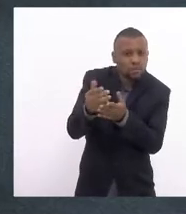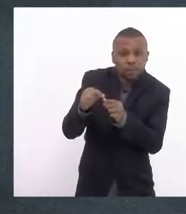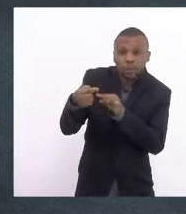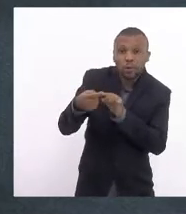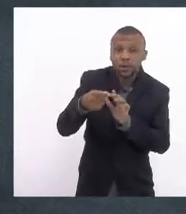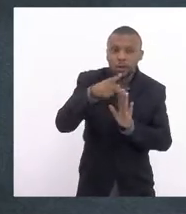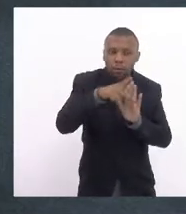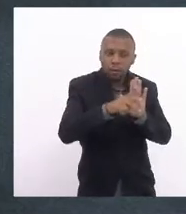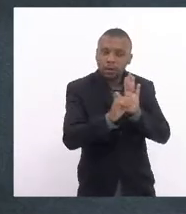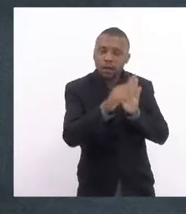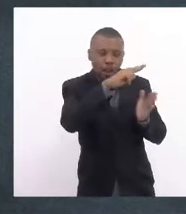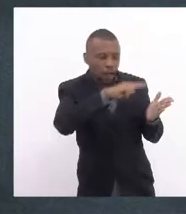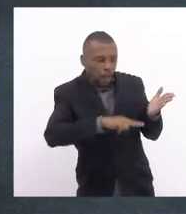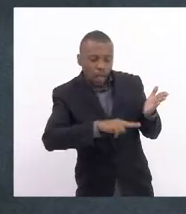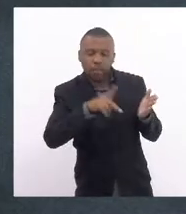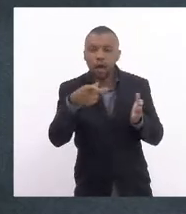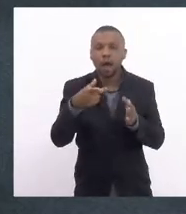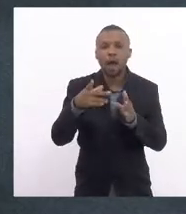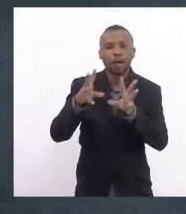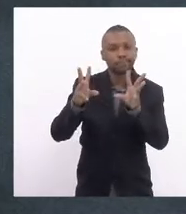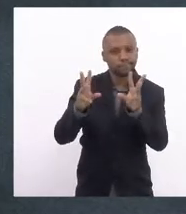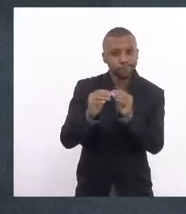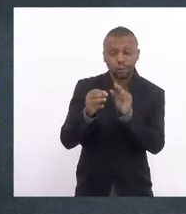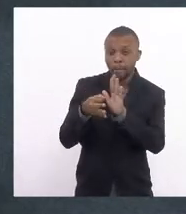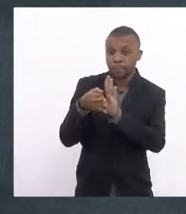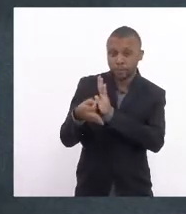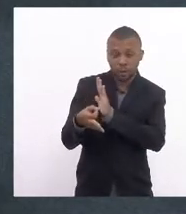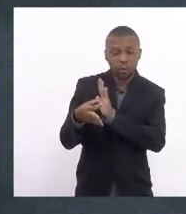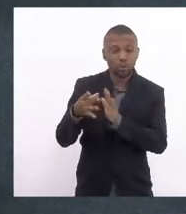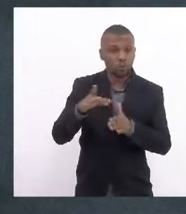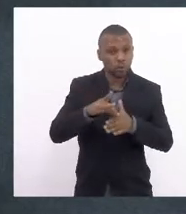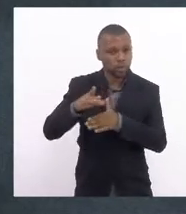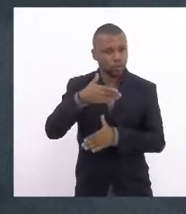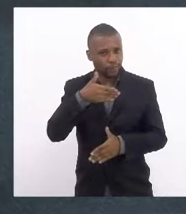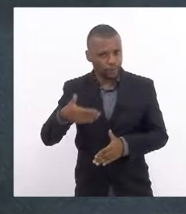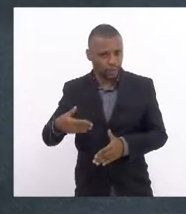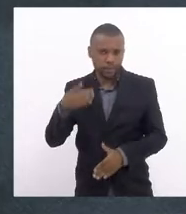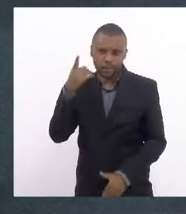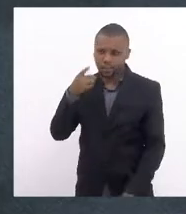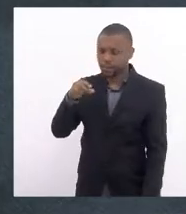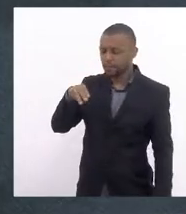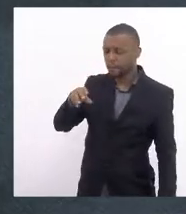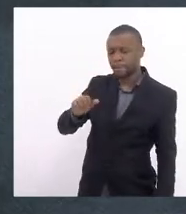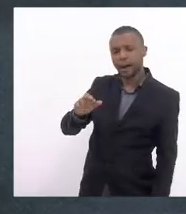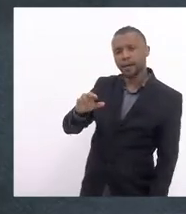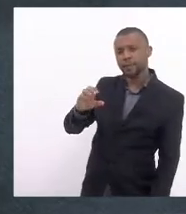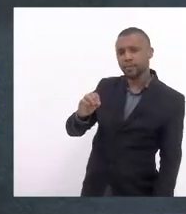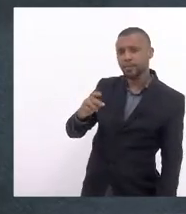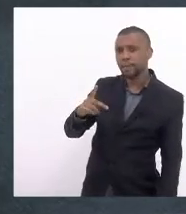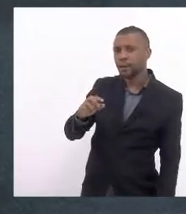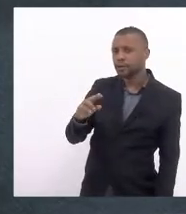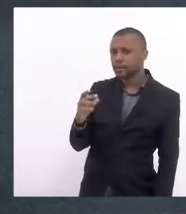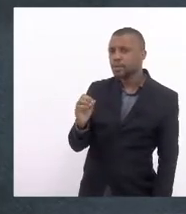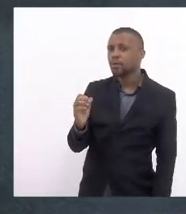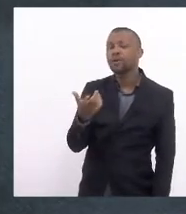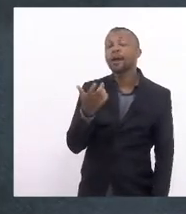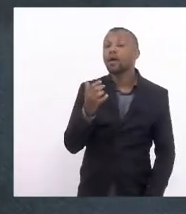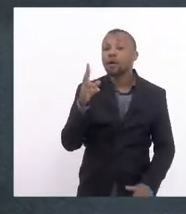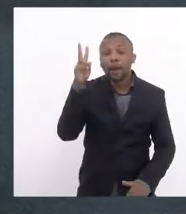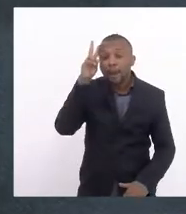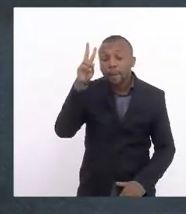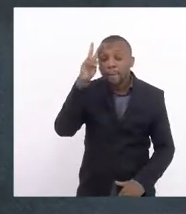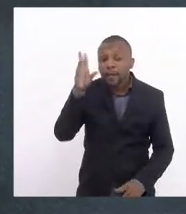a ponderação do líder do governo, o deputado Márcio Pacheco. Quero lembrar, deputado Jair Bittencourt, que